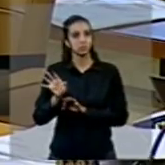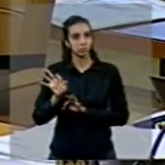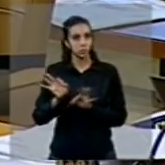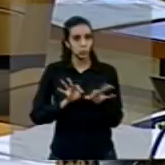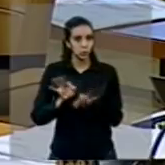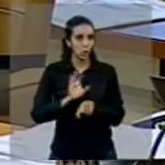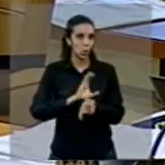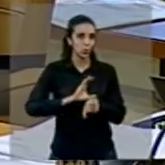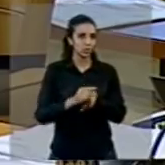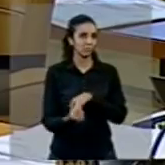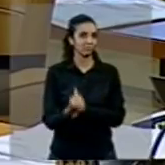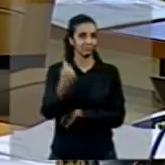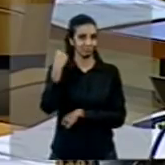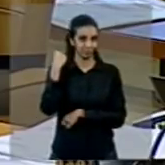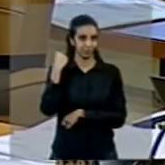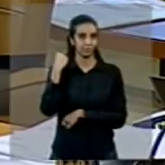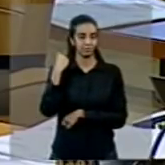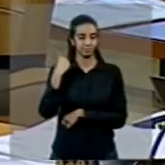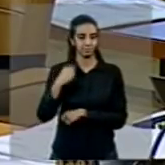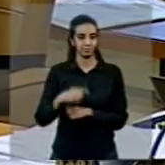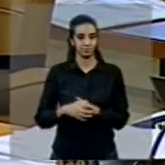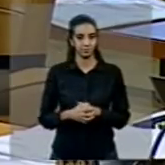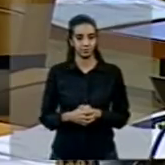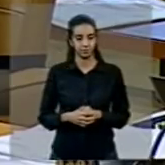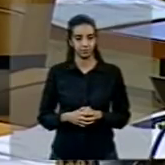Nacional Constituinte, que